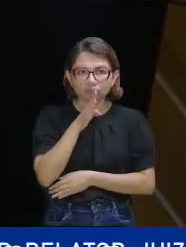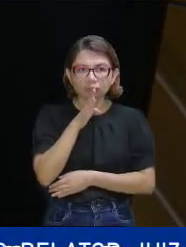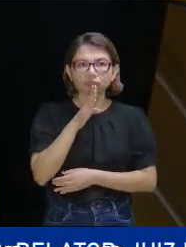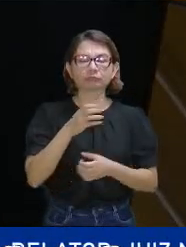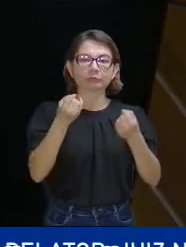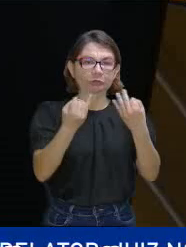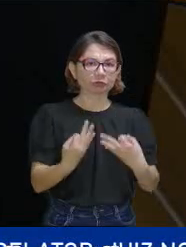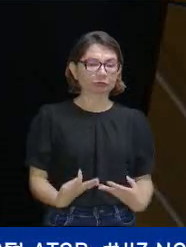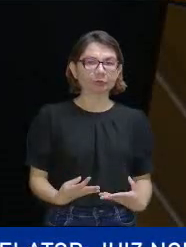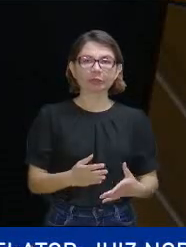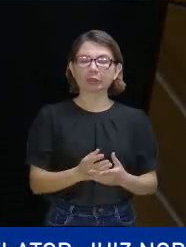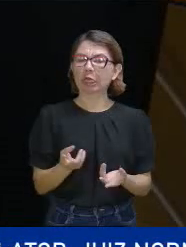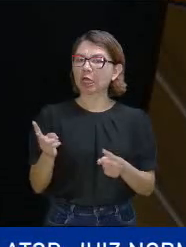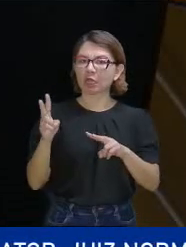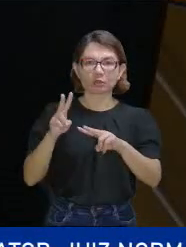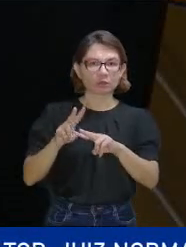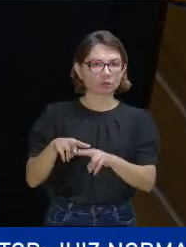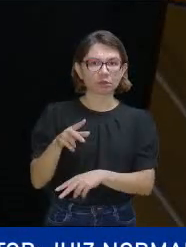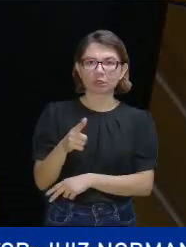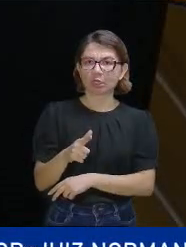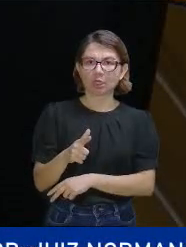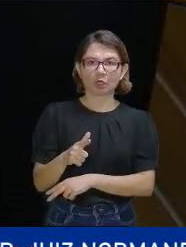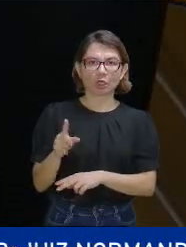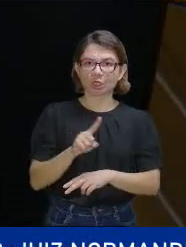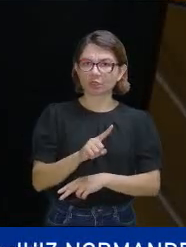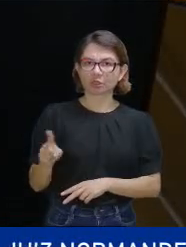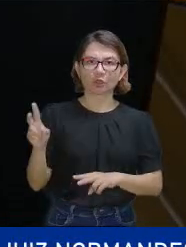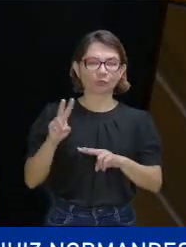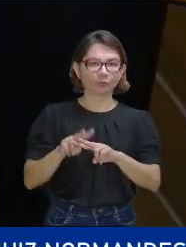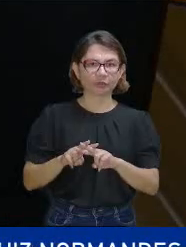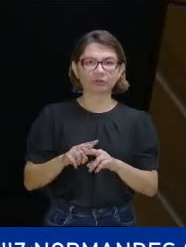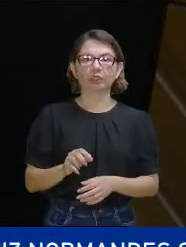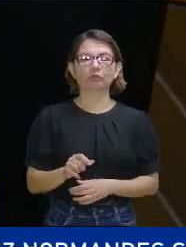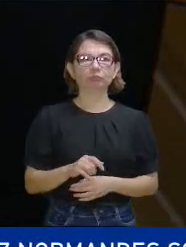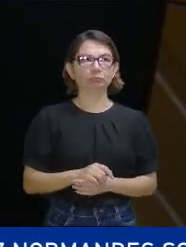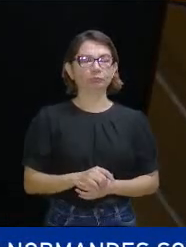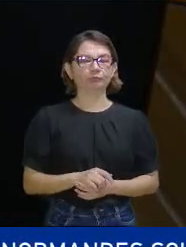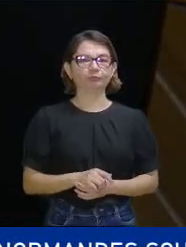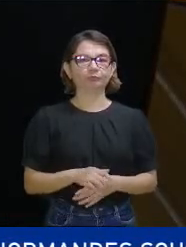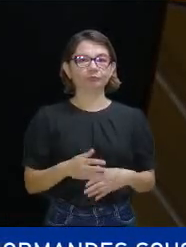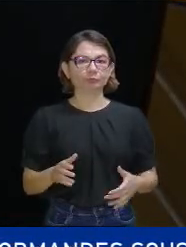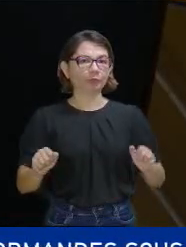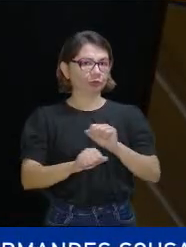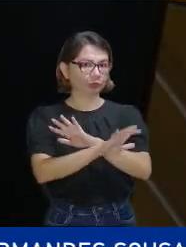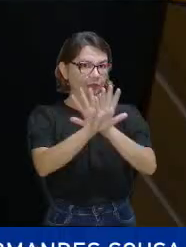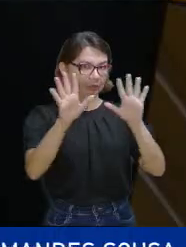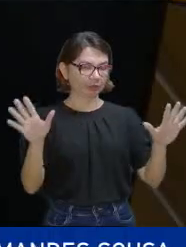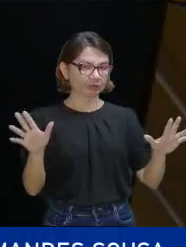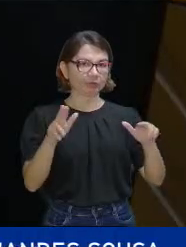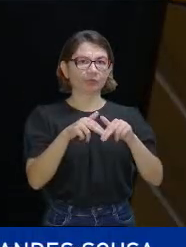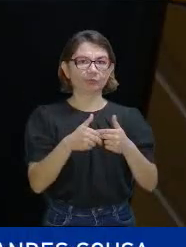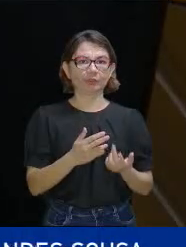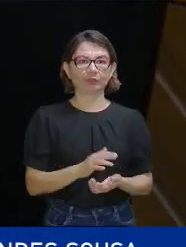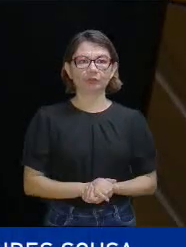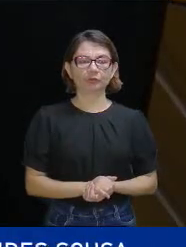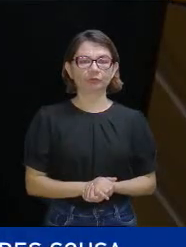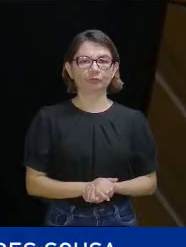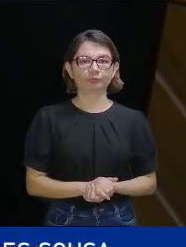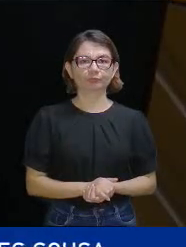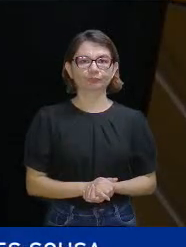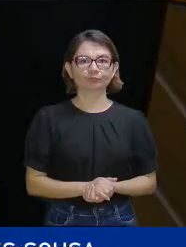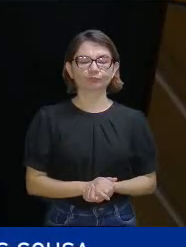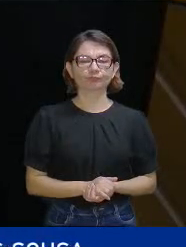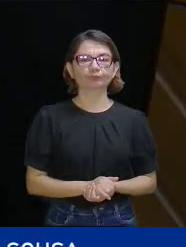não prisão em flagrante de determinada pessoa que foi conduzida, esclarecimentos sobre a oitiva de agente policial